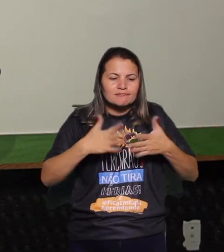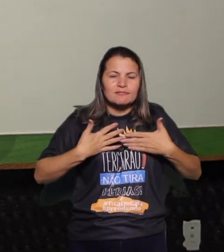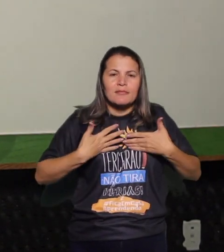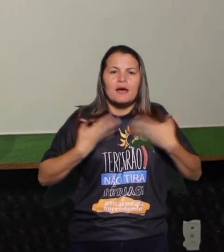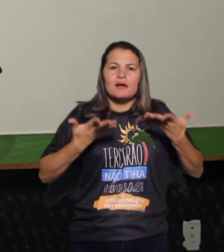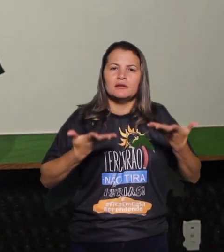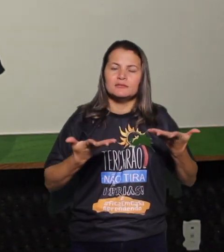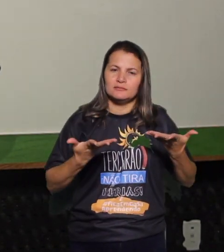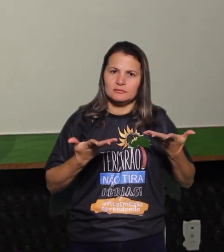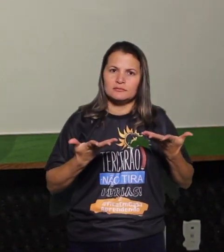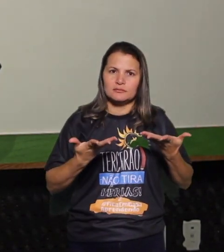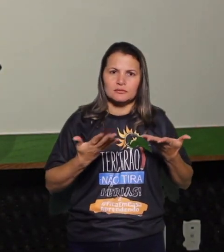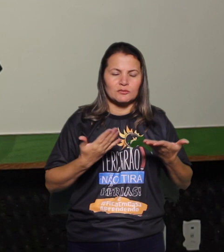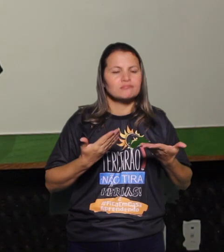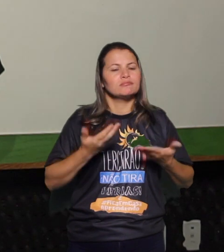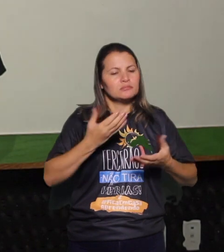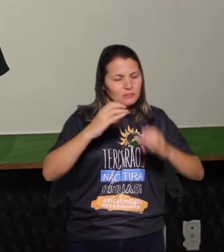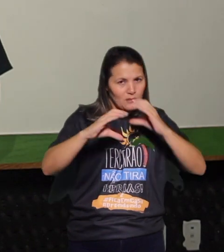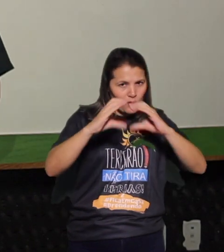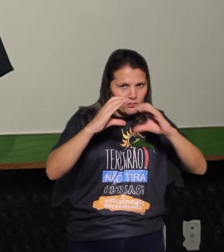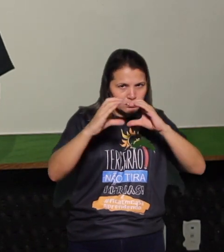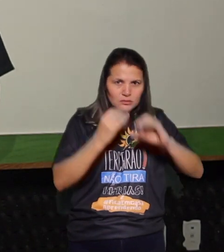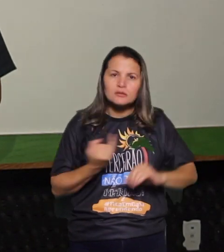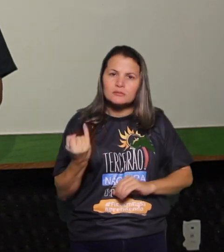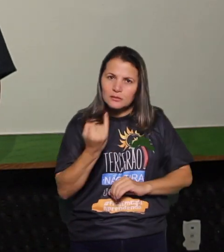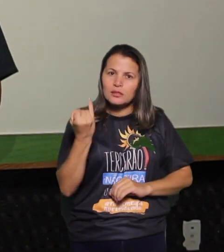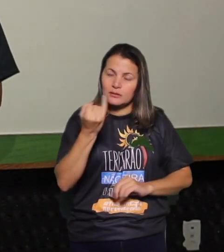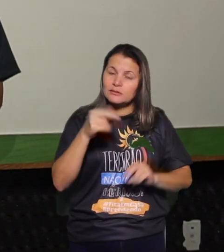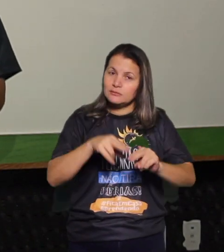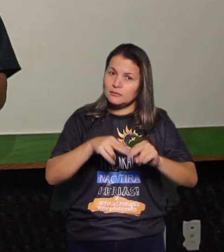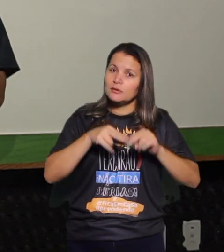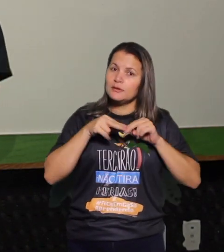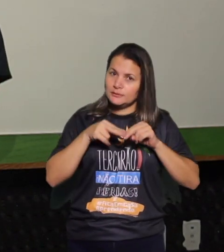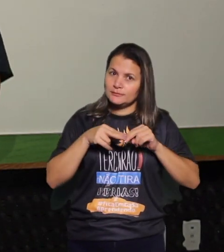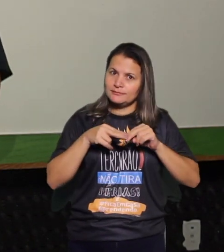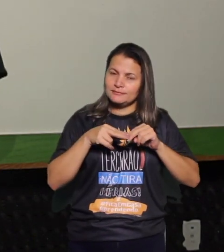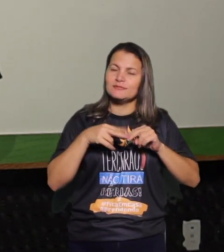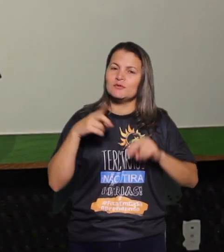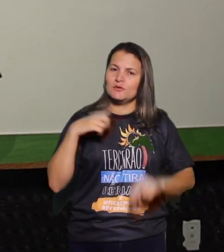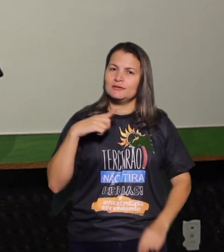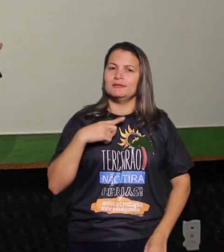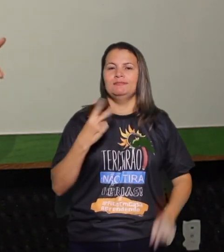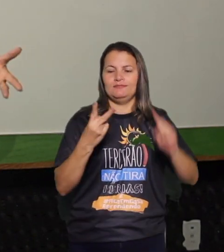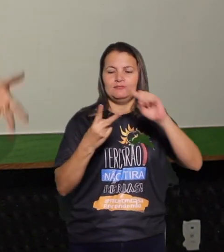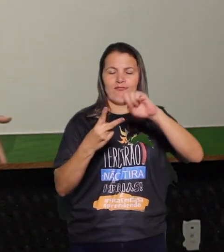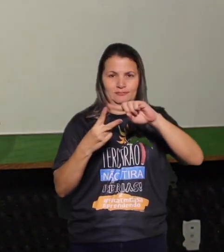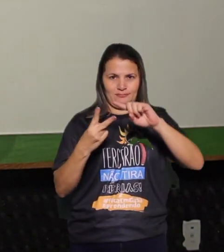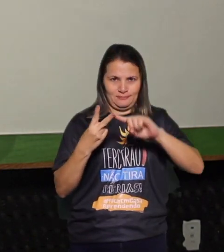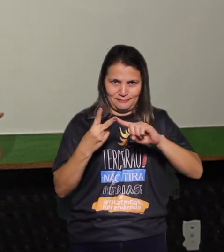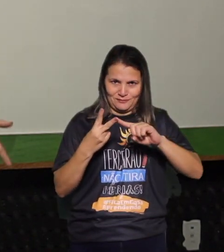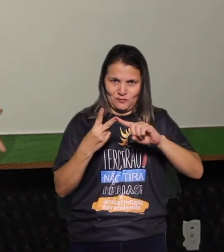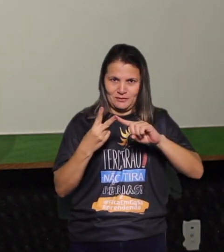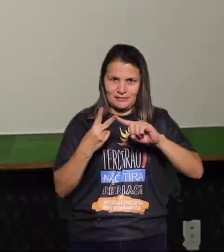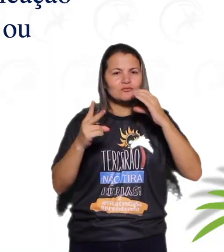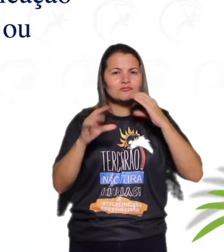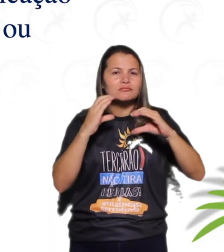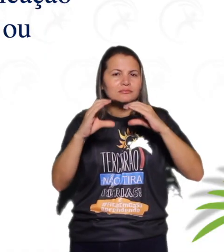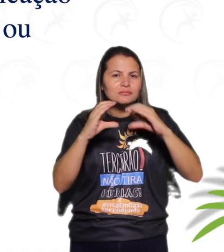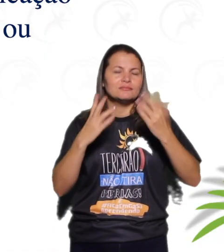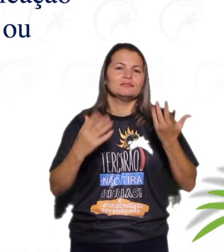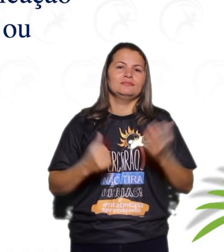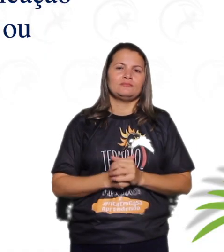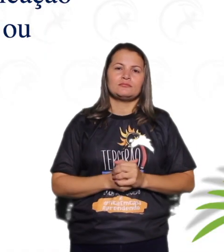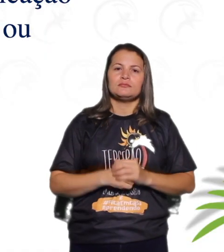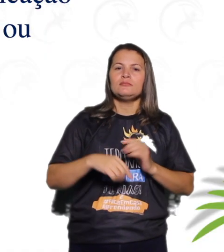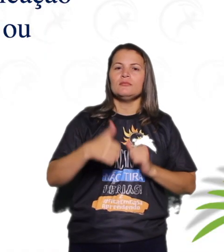faz parte do processo de comunicação. Então, nós temos duas formas de nos expressarmos. Veja só, é